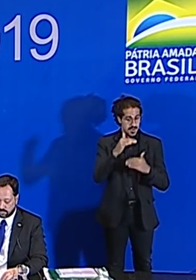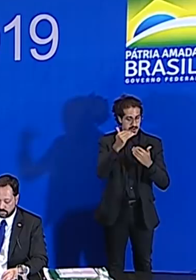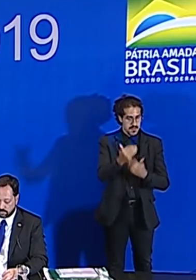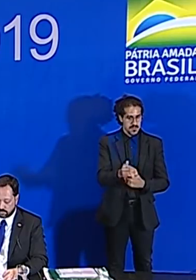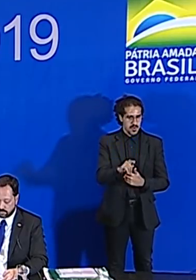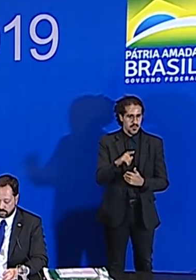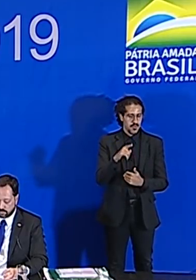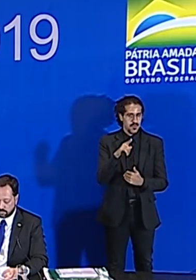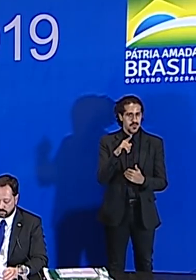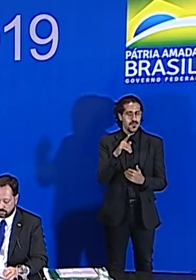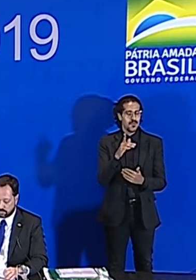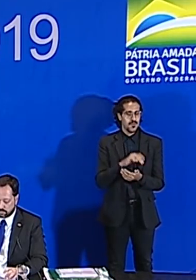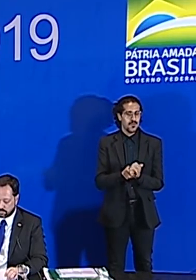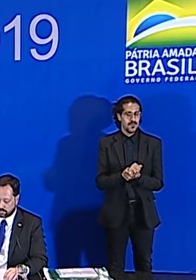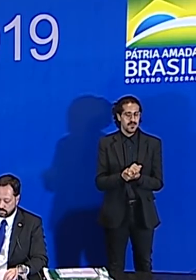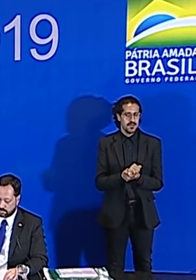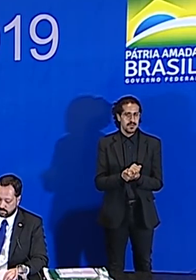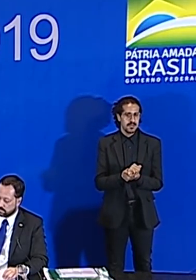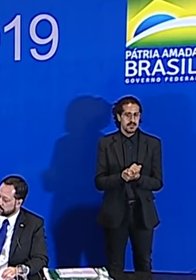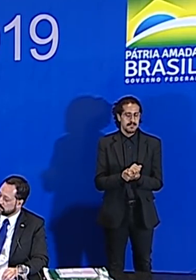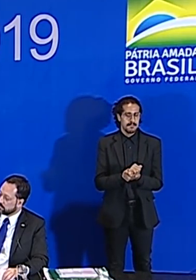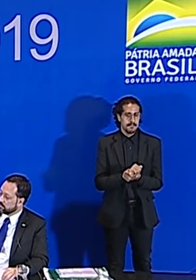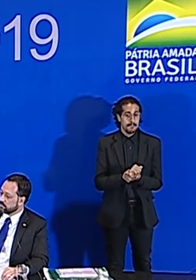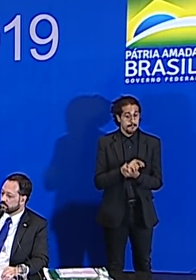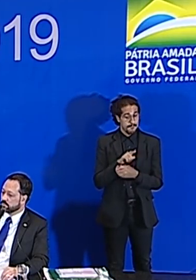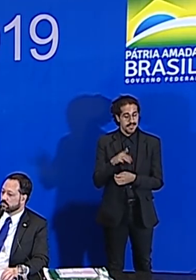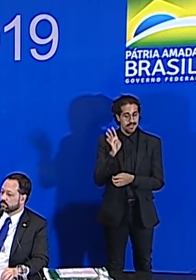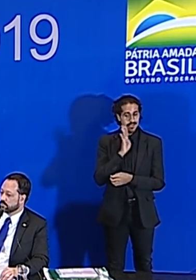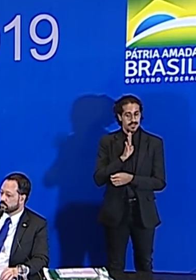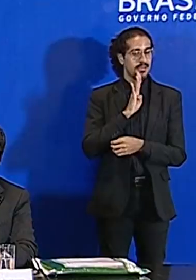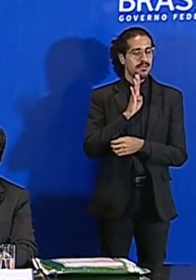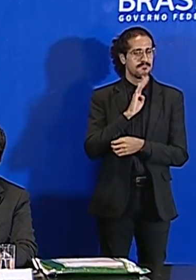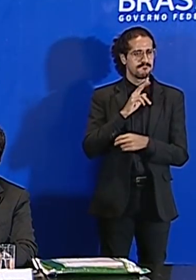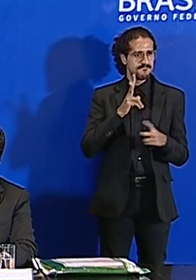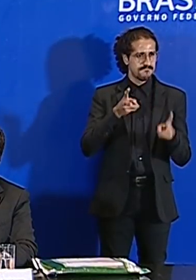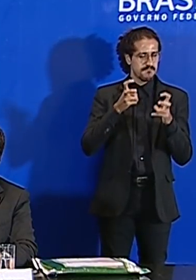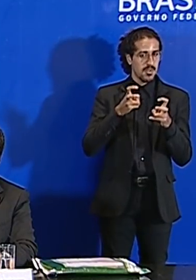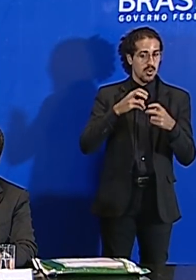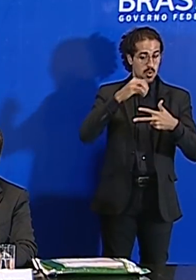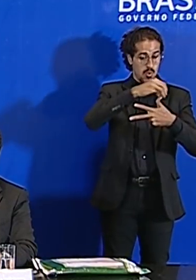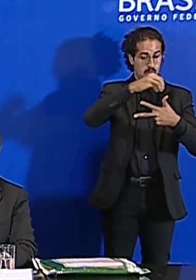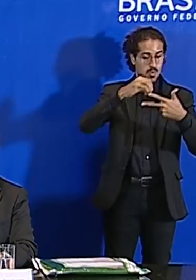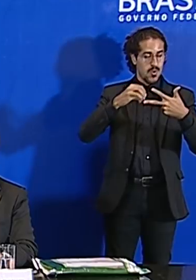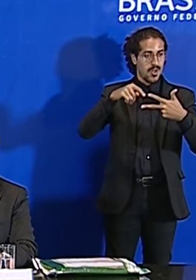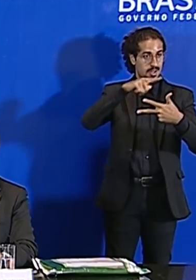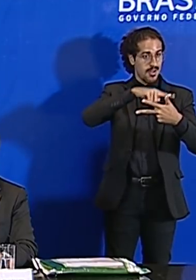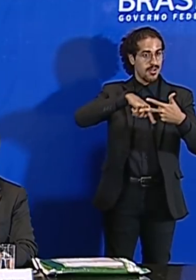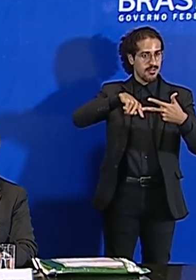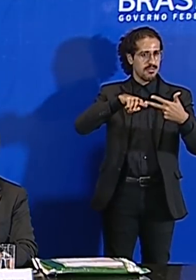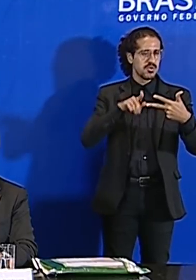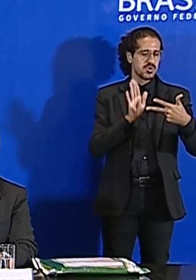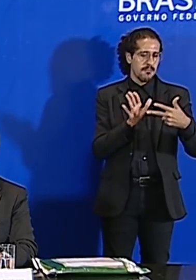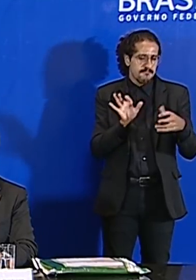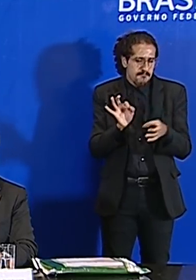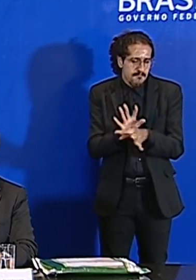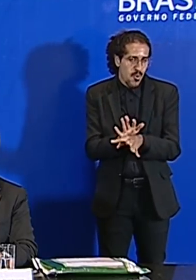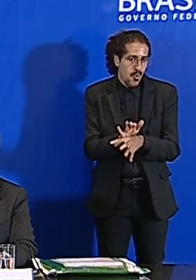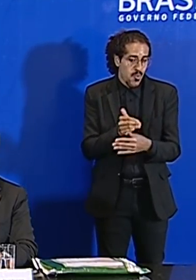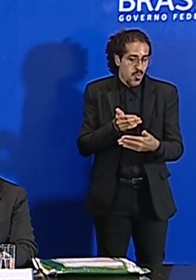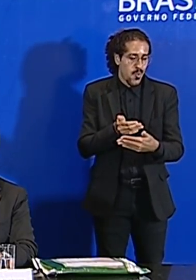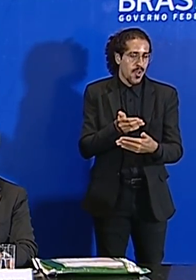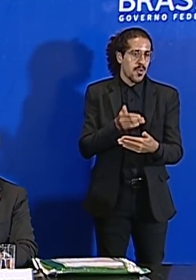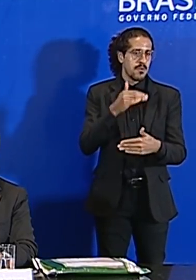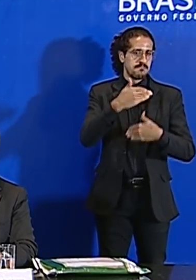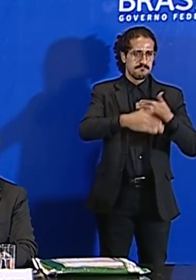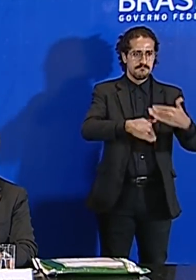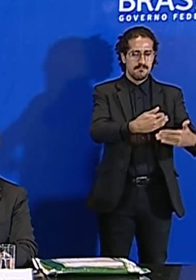É a prova que o Brasil... Isso é bacana, você vê? A gente fez um Enem, está terminando um processo, o pessoal